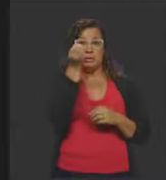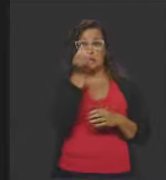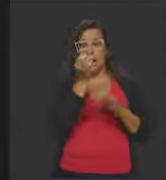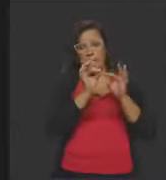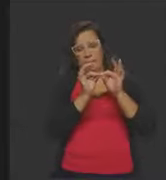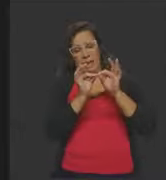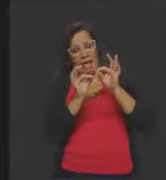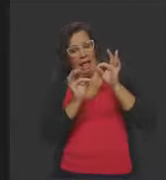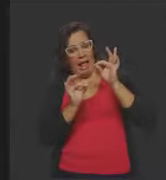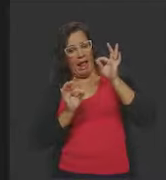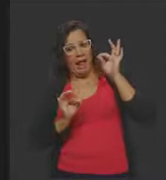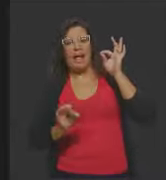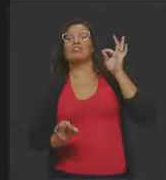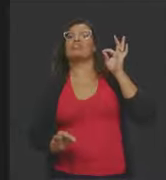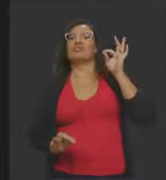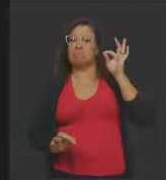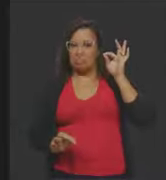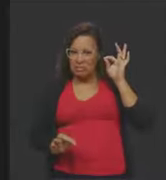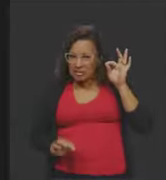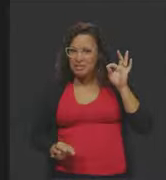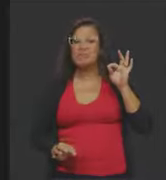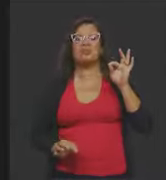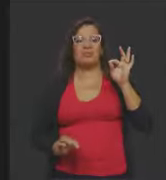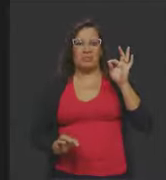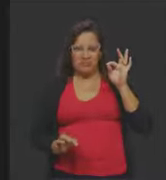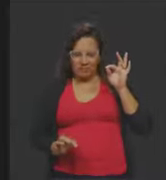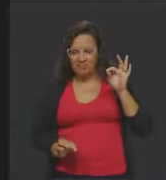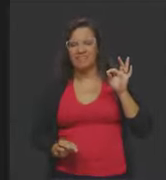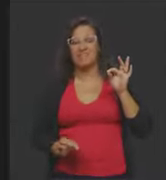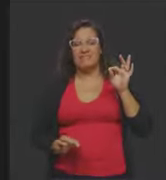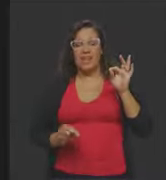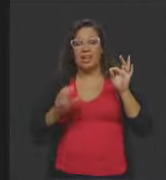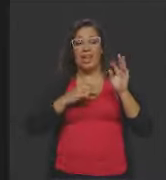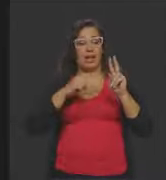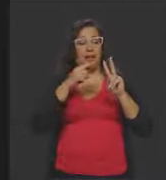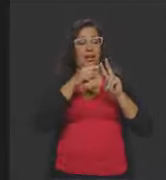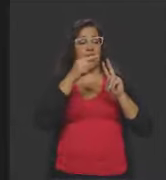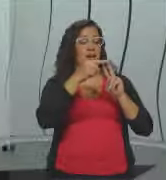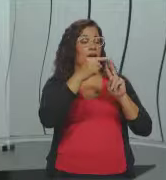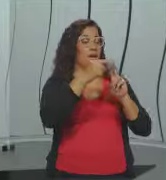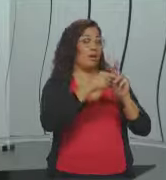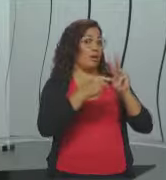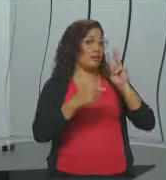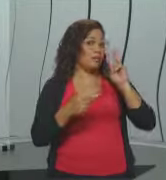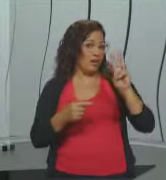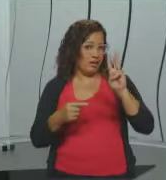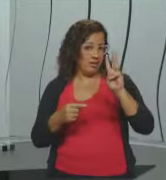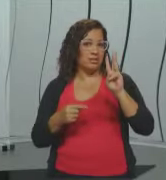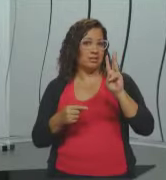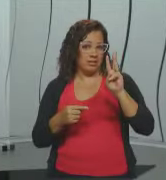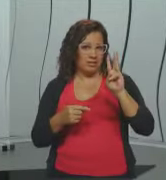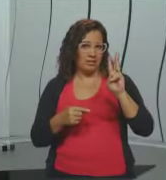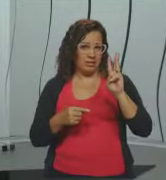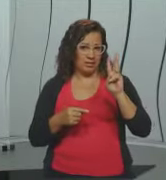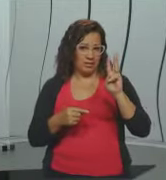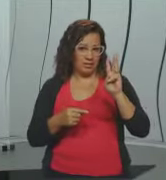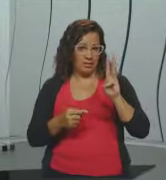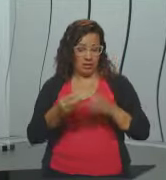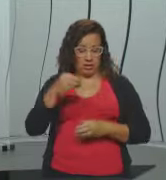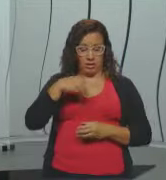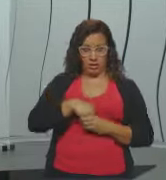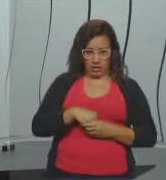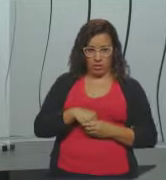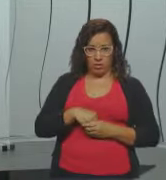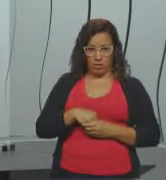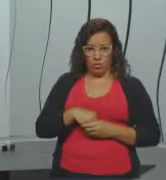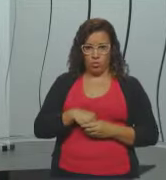de comprimento, isso mesmo, e ele é dividido em 3 partes. Logo que sai do estômago, o duodeno. Depois